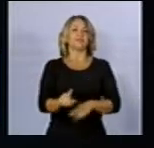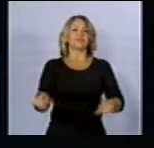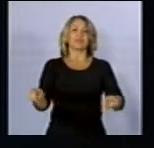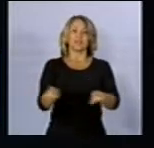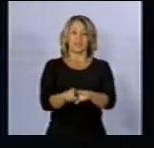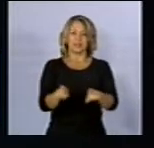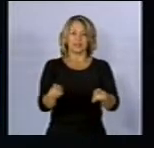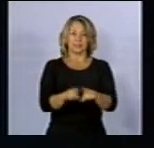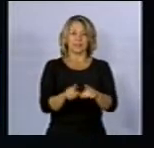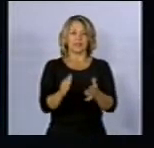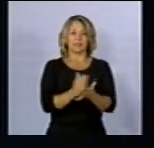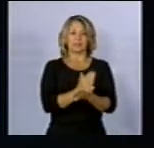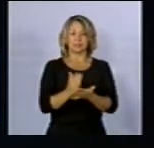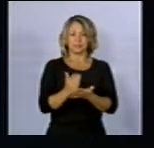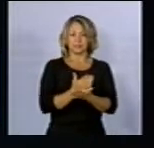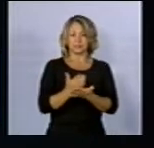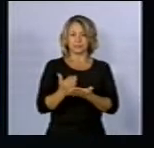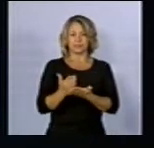das residências,